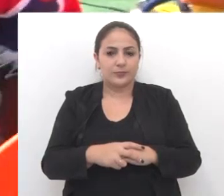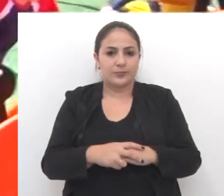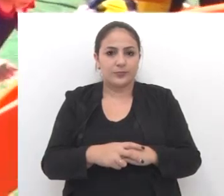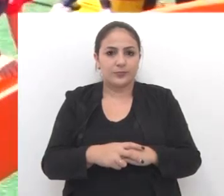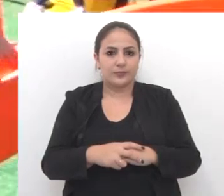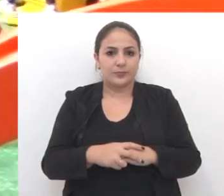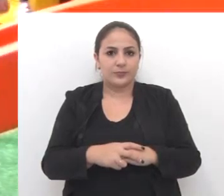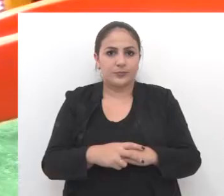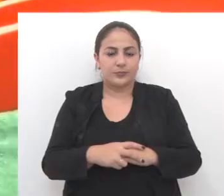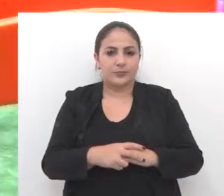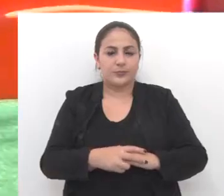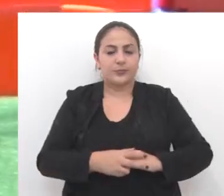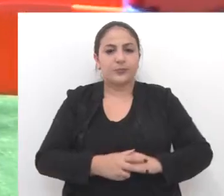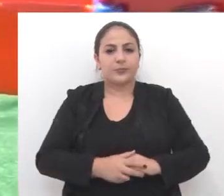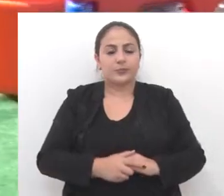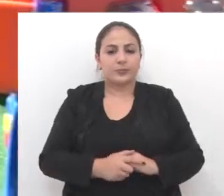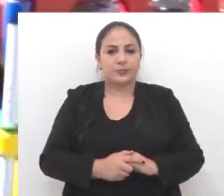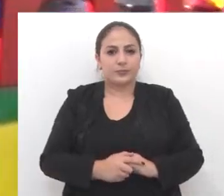Música